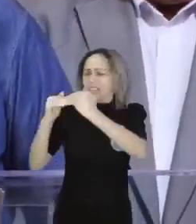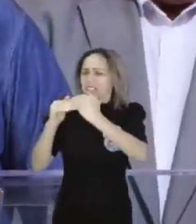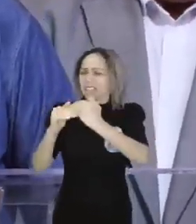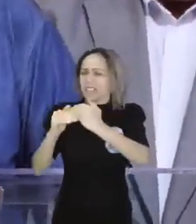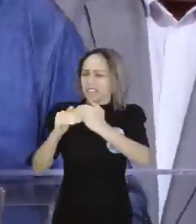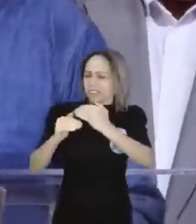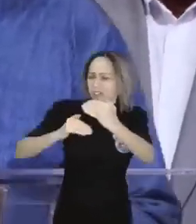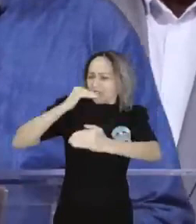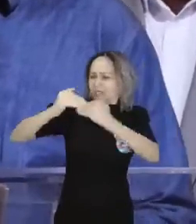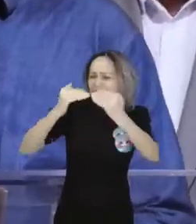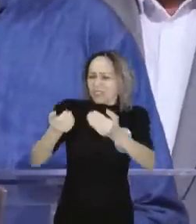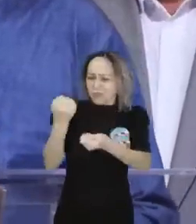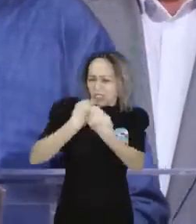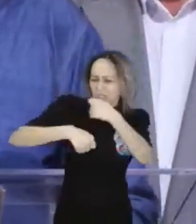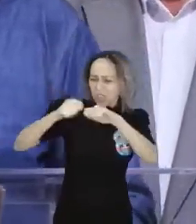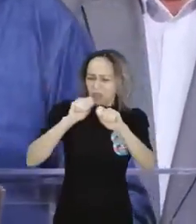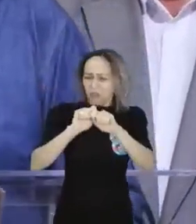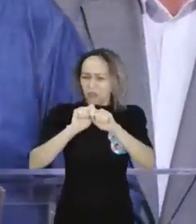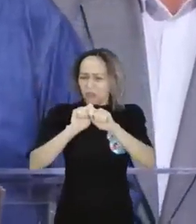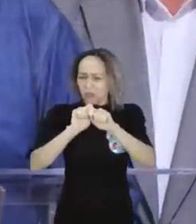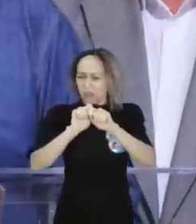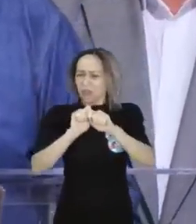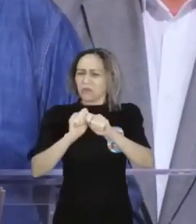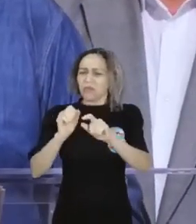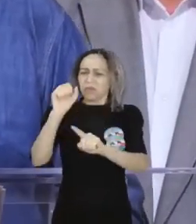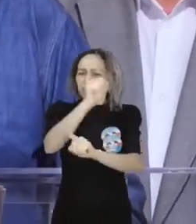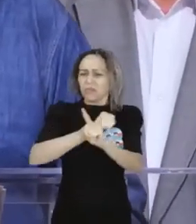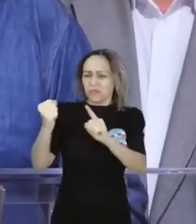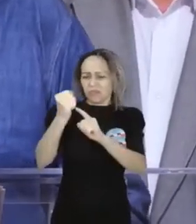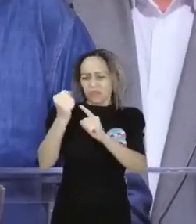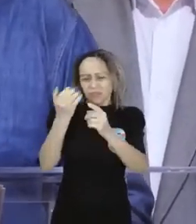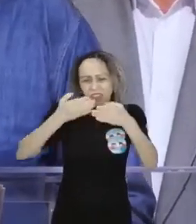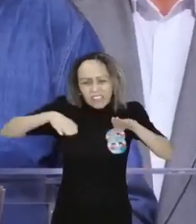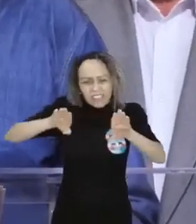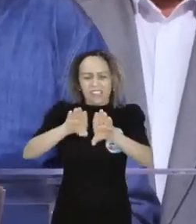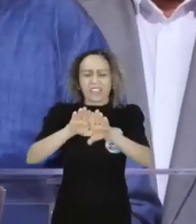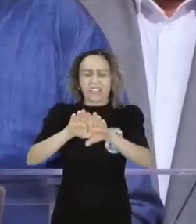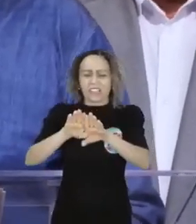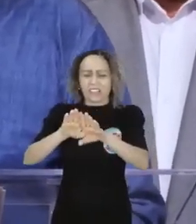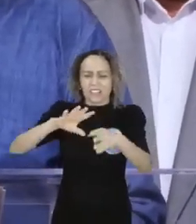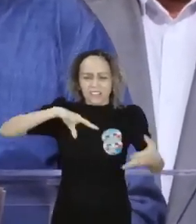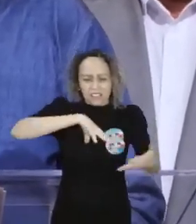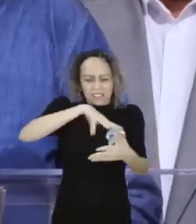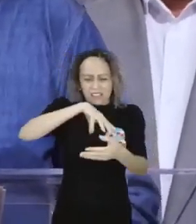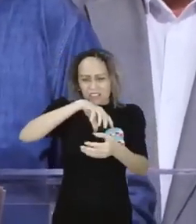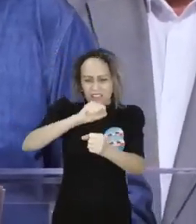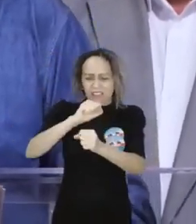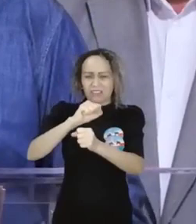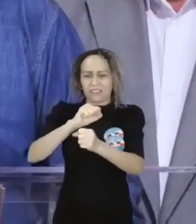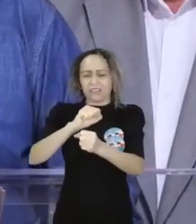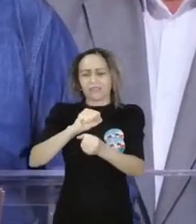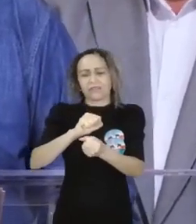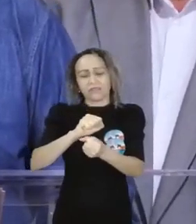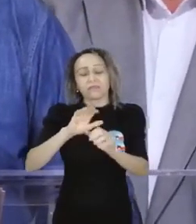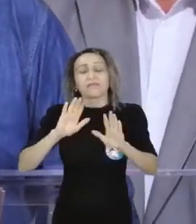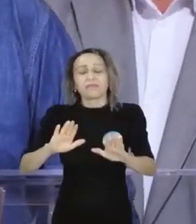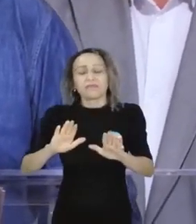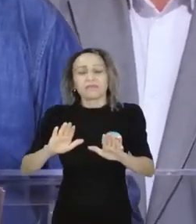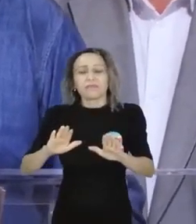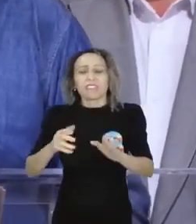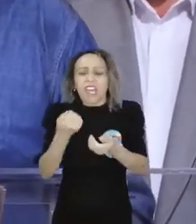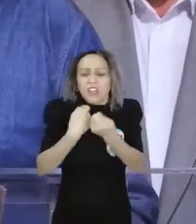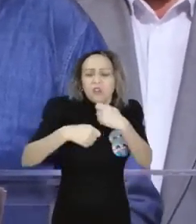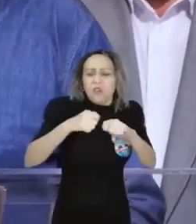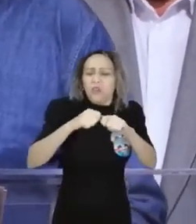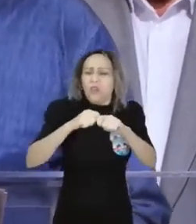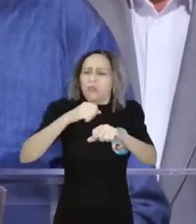econômico com inclusão social e sustentabilidade ambiental. Queremos um comércio internacional mais